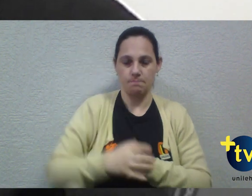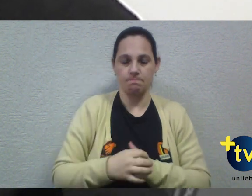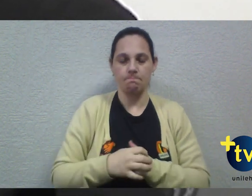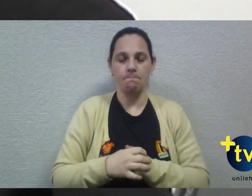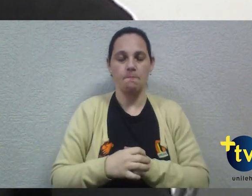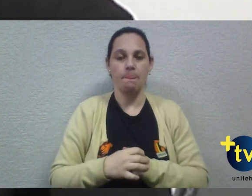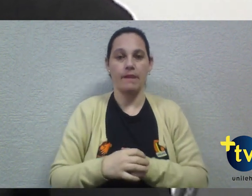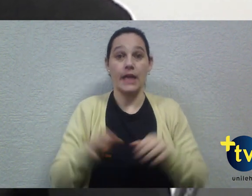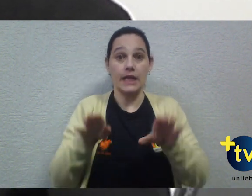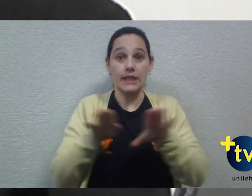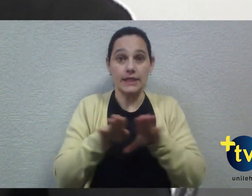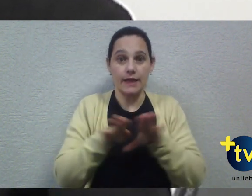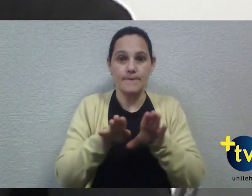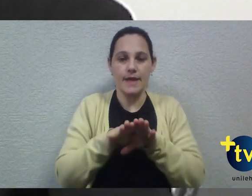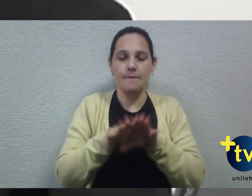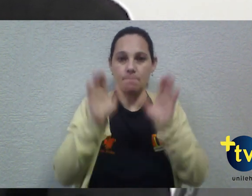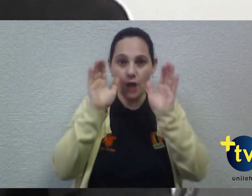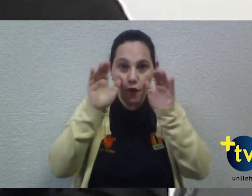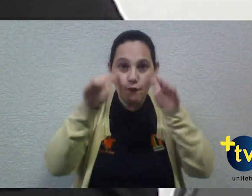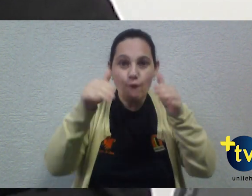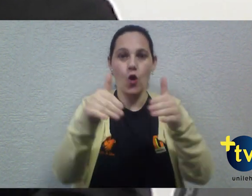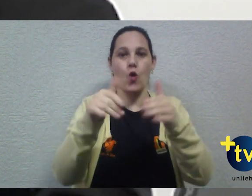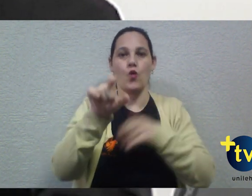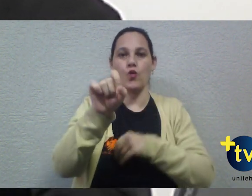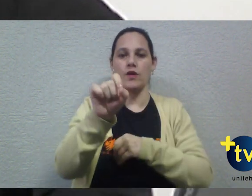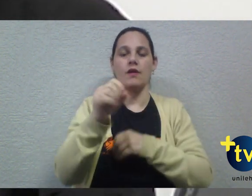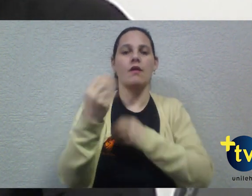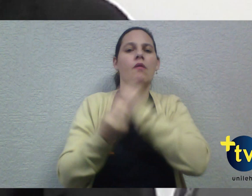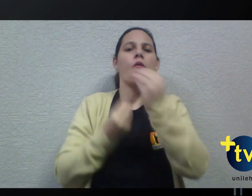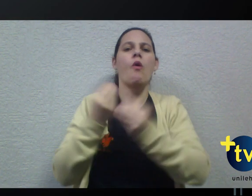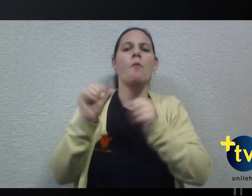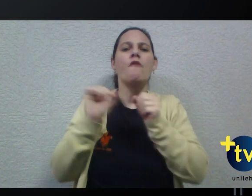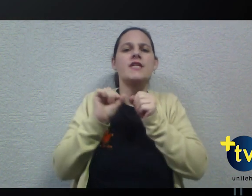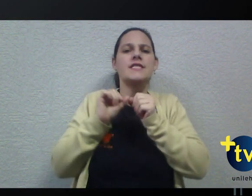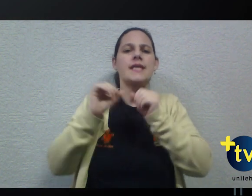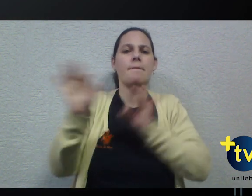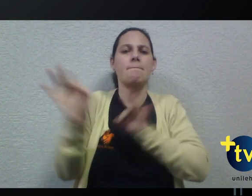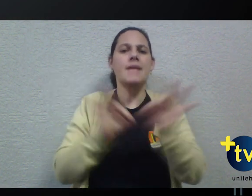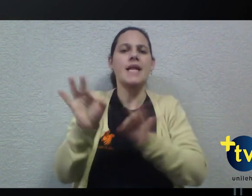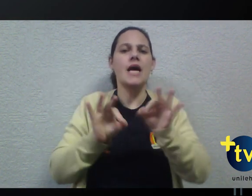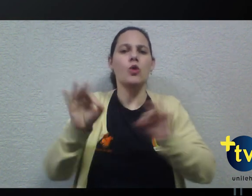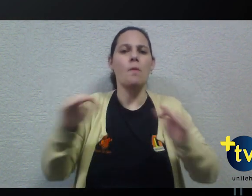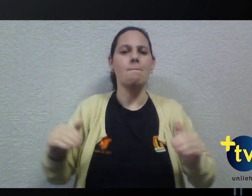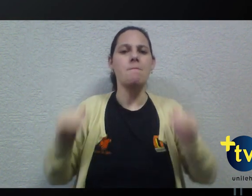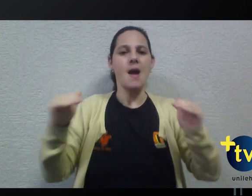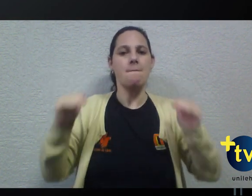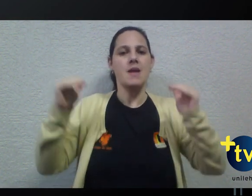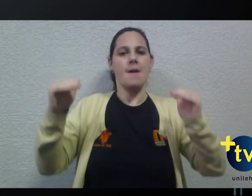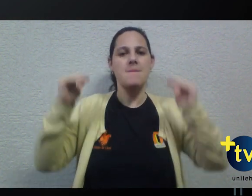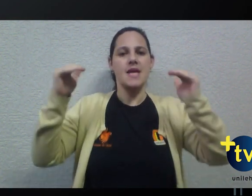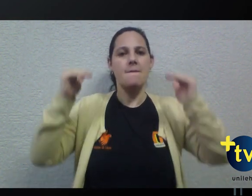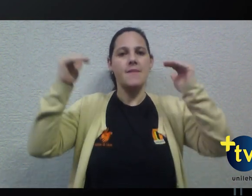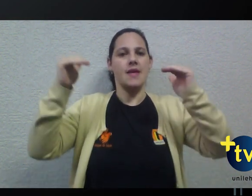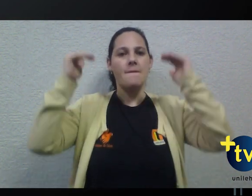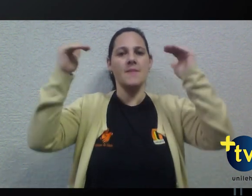E agora vamos focar um pouco mais sobre dicas de como construir um plano de carreira. Ao público mais jovem que gostaria de ter a